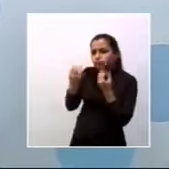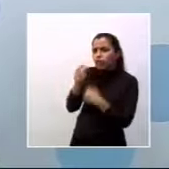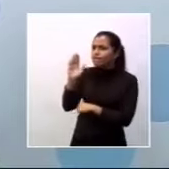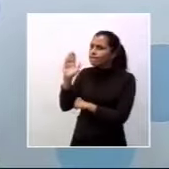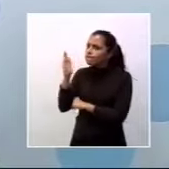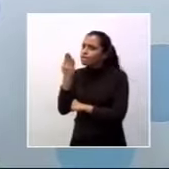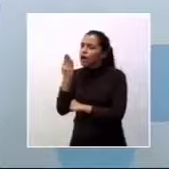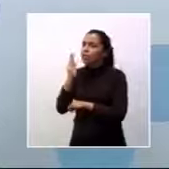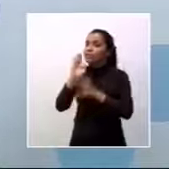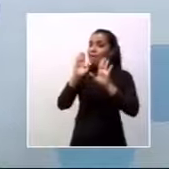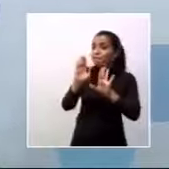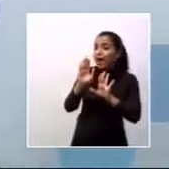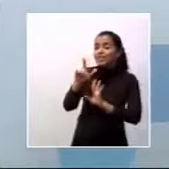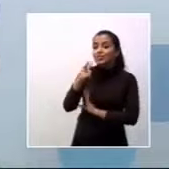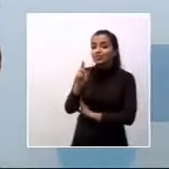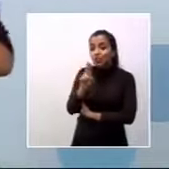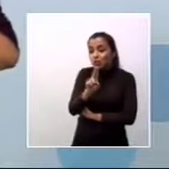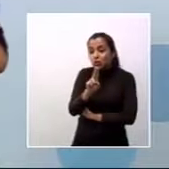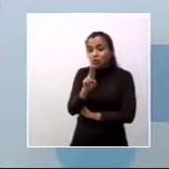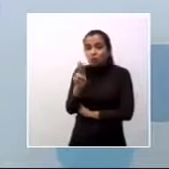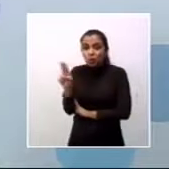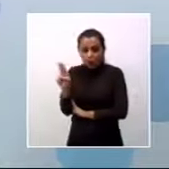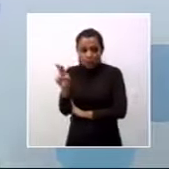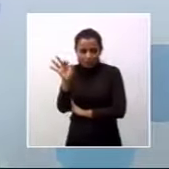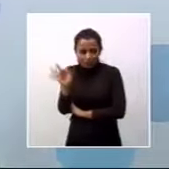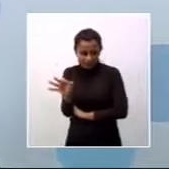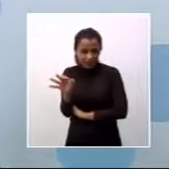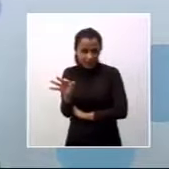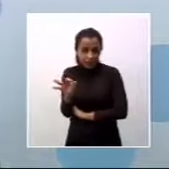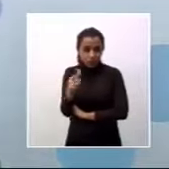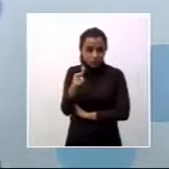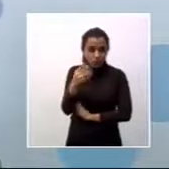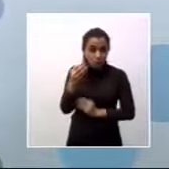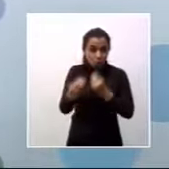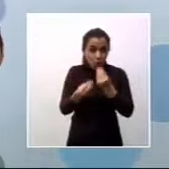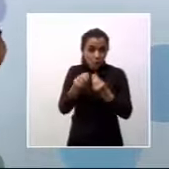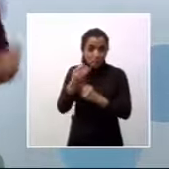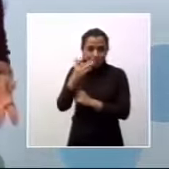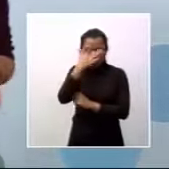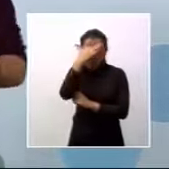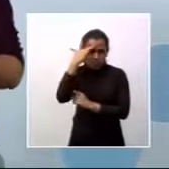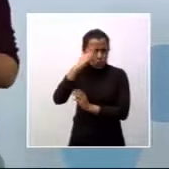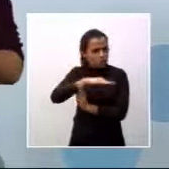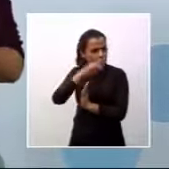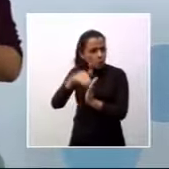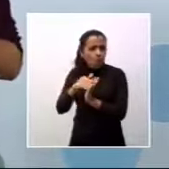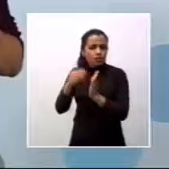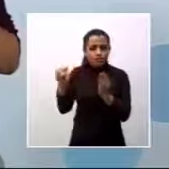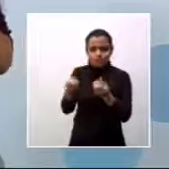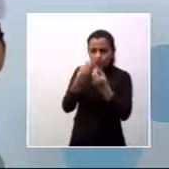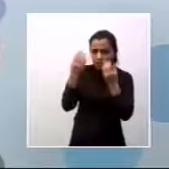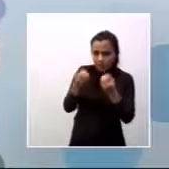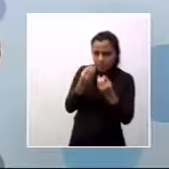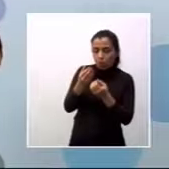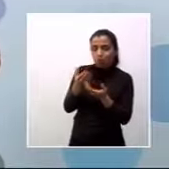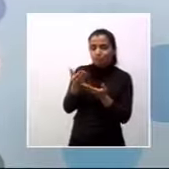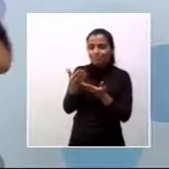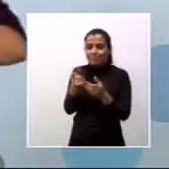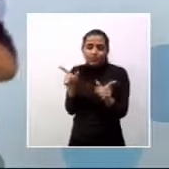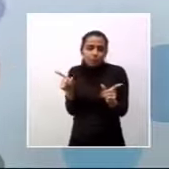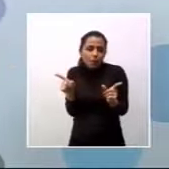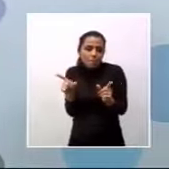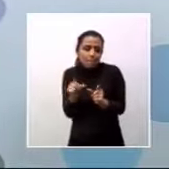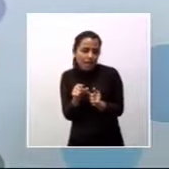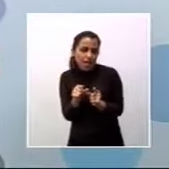só que como a gente não tinha meios para que todas as pessoas tivessem a sua todas as informações era uma coisa meio